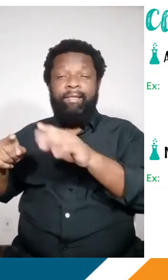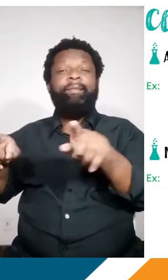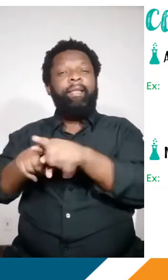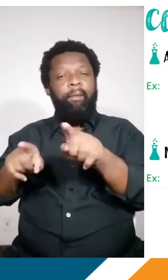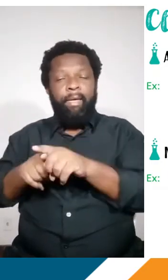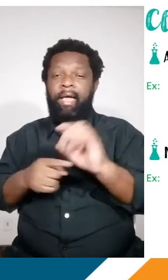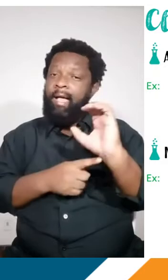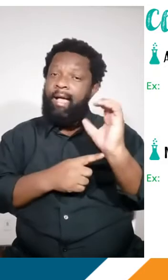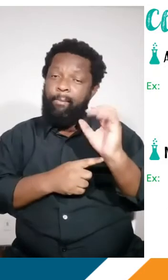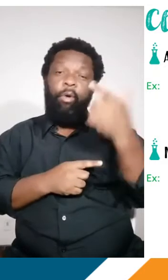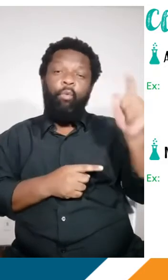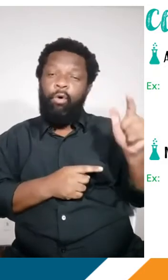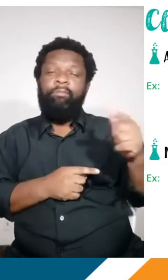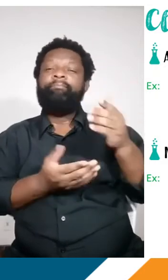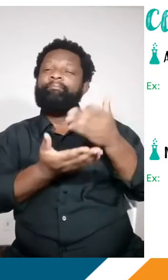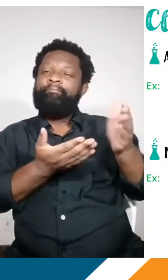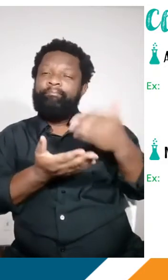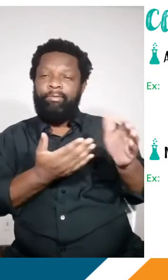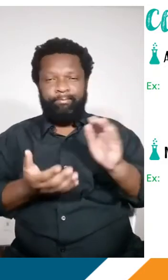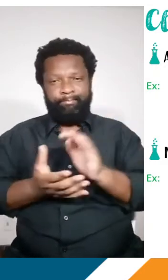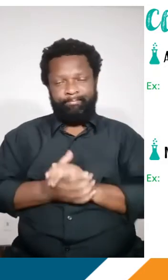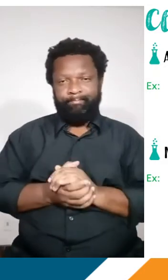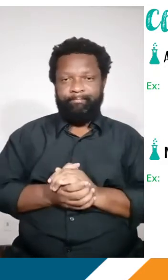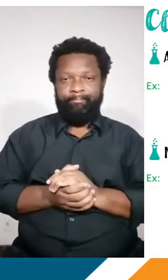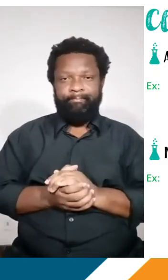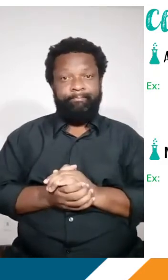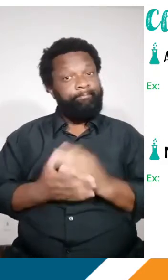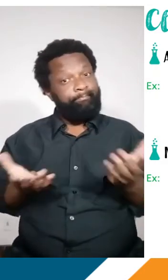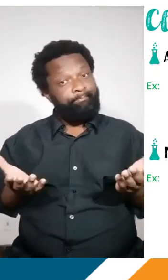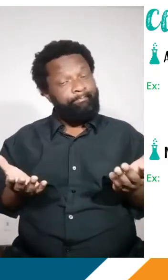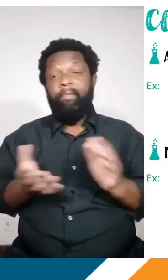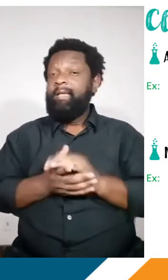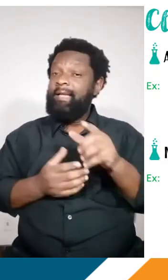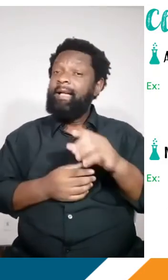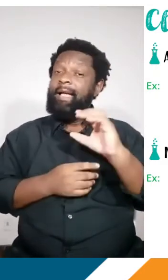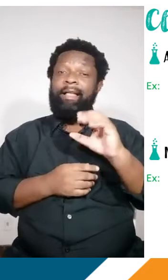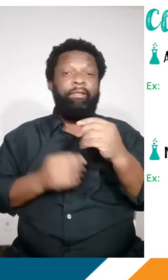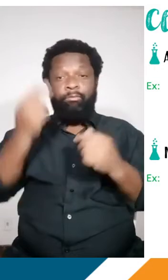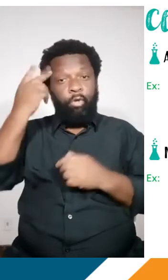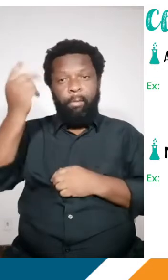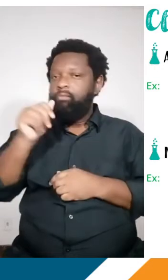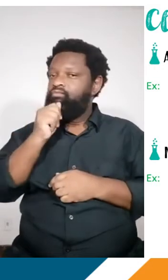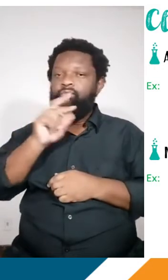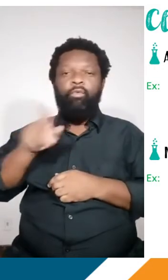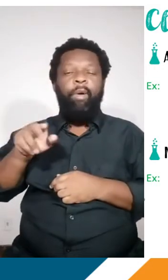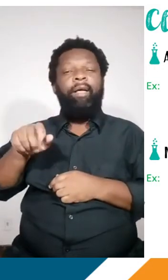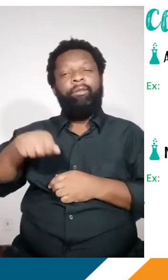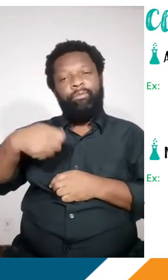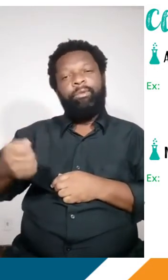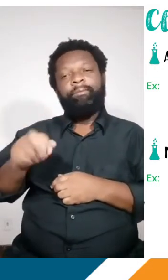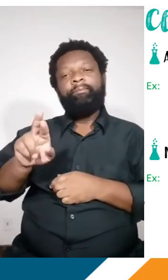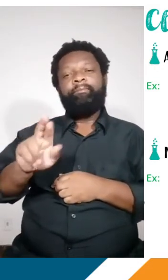sequência e aí de novo eu tenho um carbono de fora. Sendo assim, essa cadeia não é normal, essa